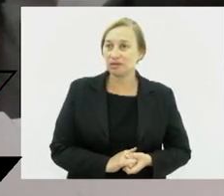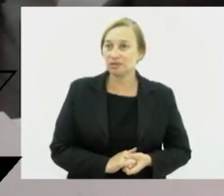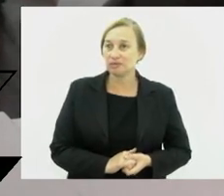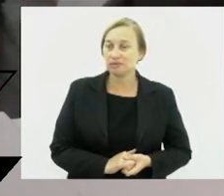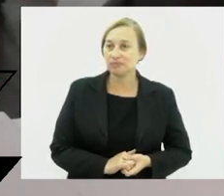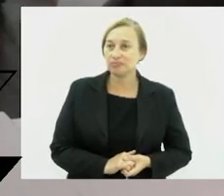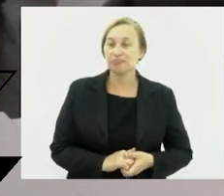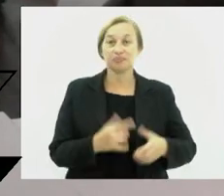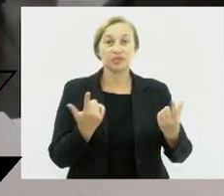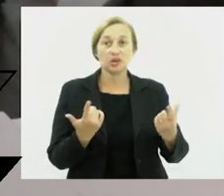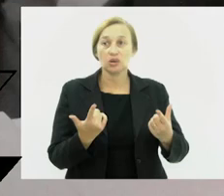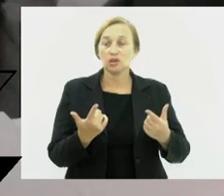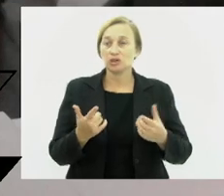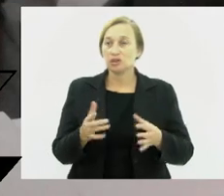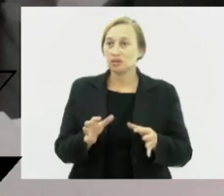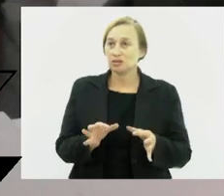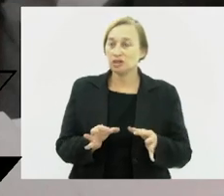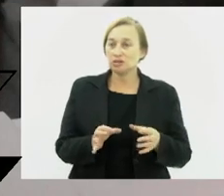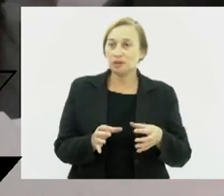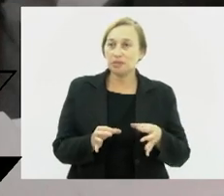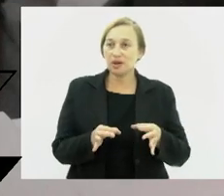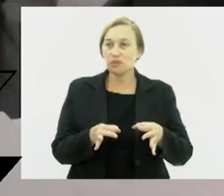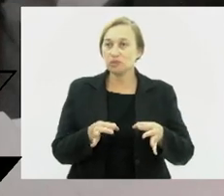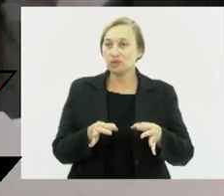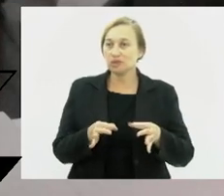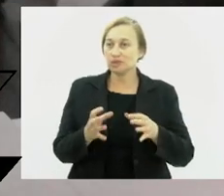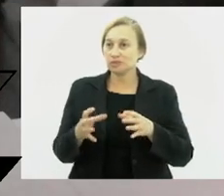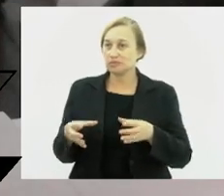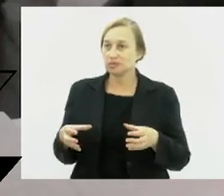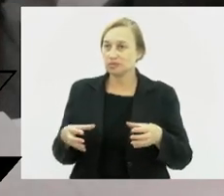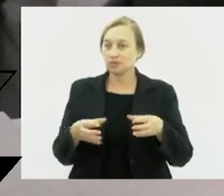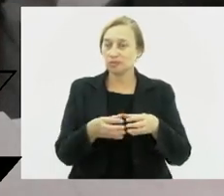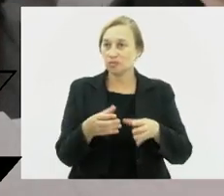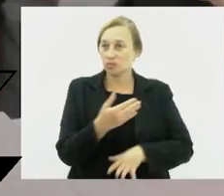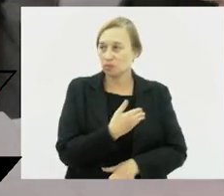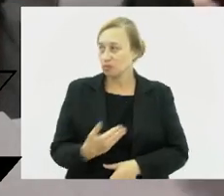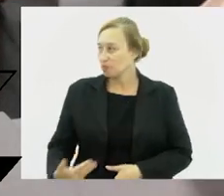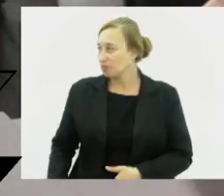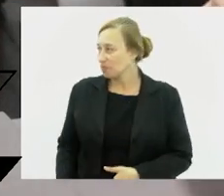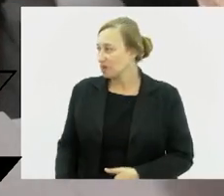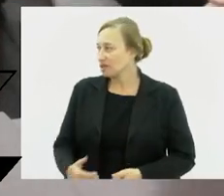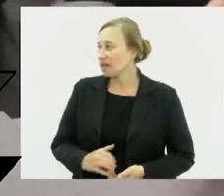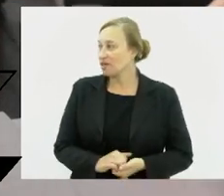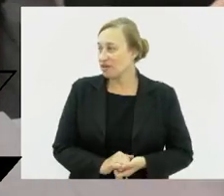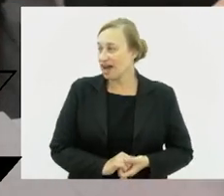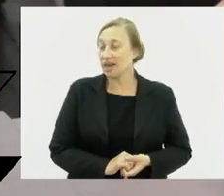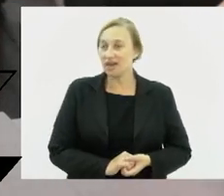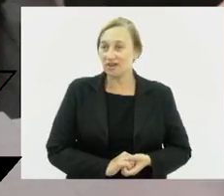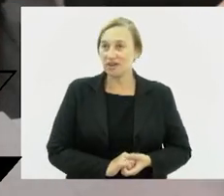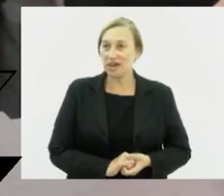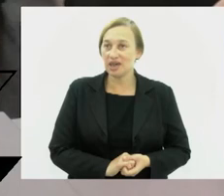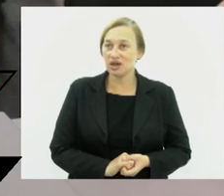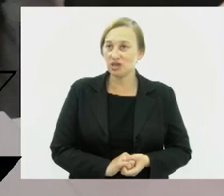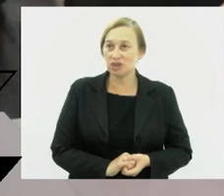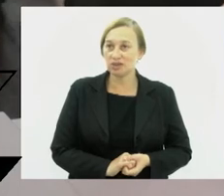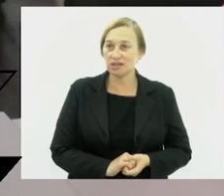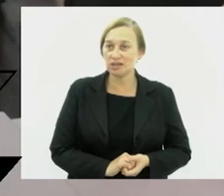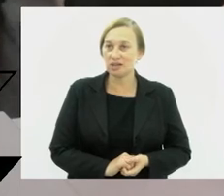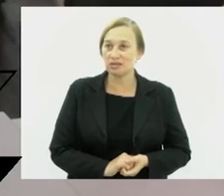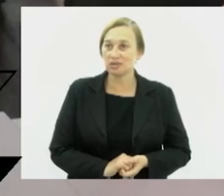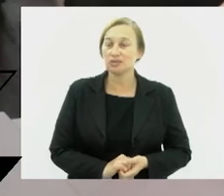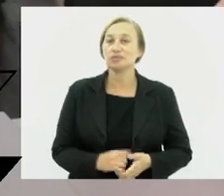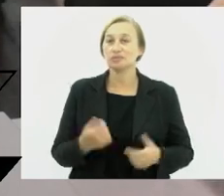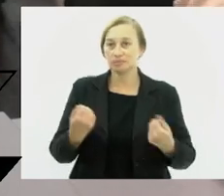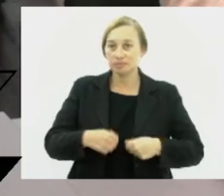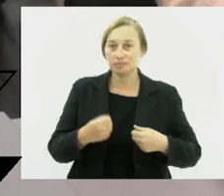prevaricação dos órgãos públicos. A gente tem que ter um mecanismo aqui, através da Assembleia Legislativa, que é o órgão competente, o fórum que a gente deve discutir